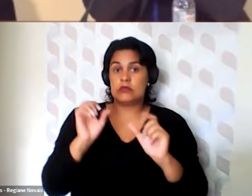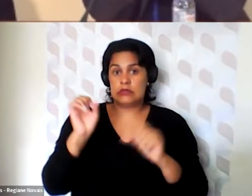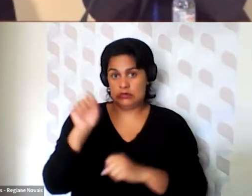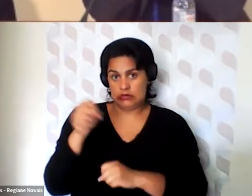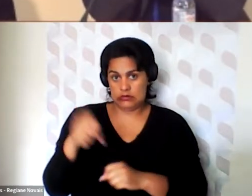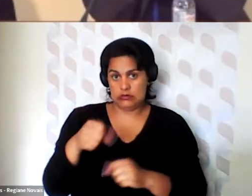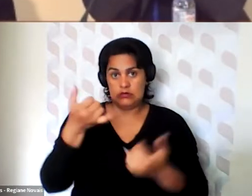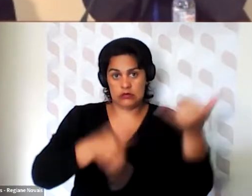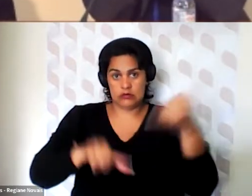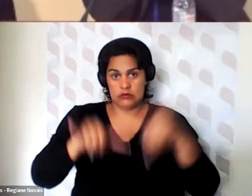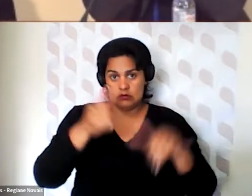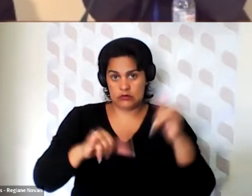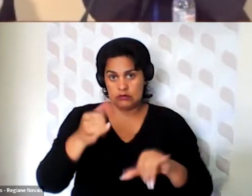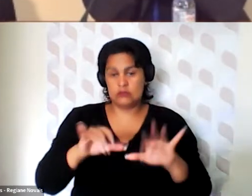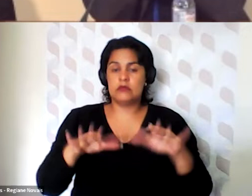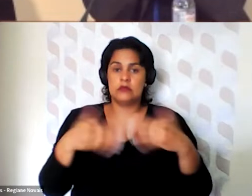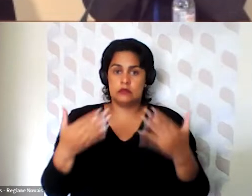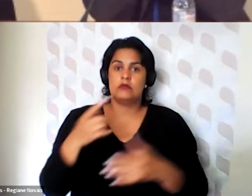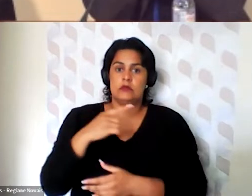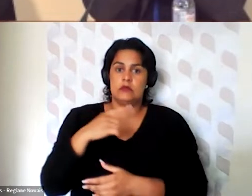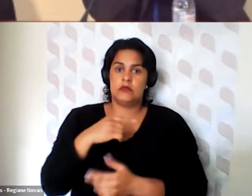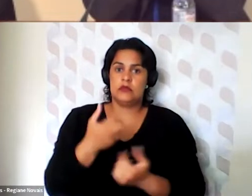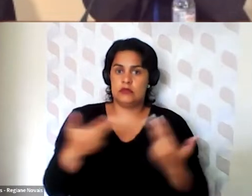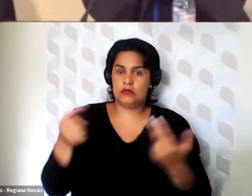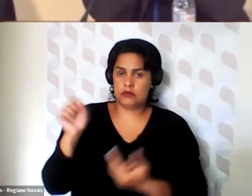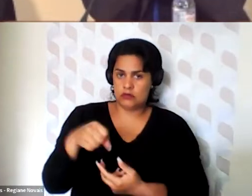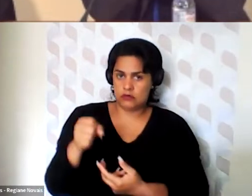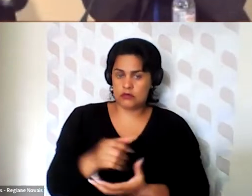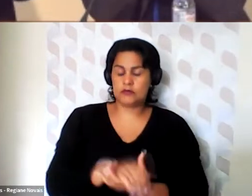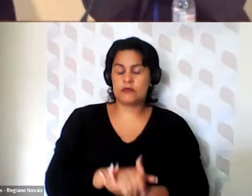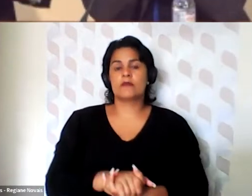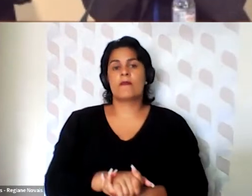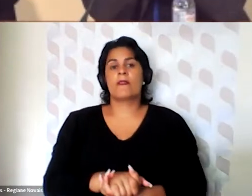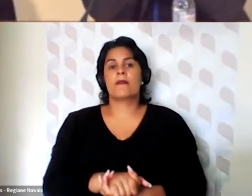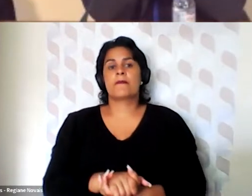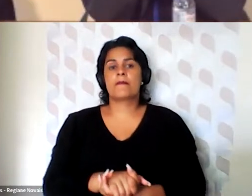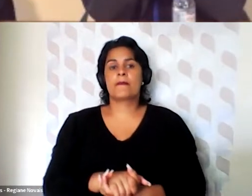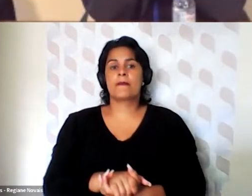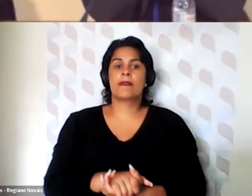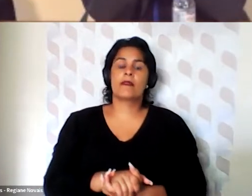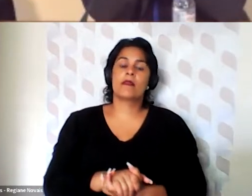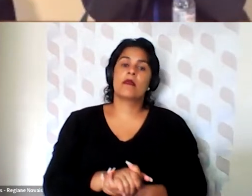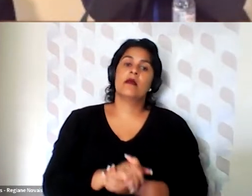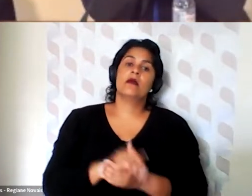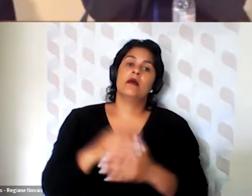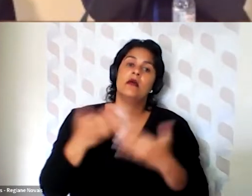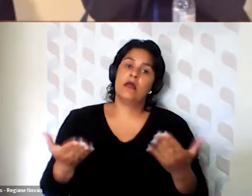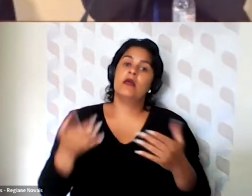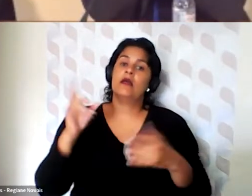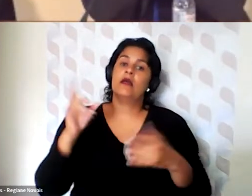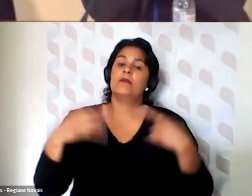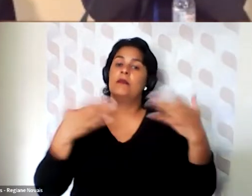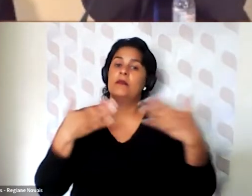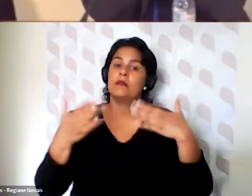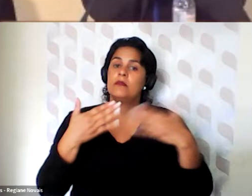que onde há interesse comum, o secretariado estuda aquele assunto, traz dados, cria banco de dados, compara as políticas dos